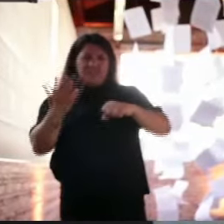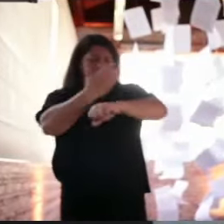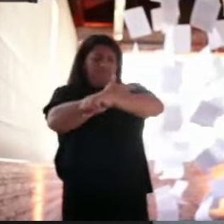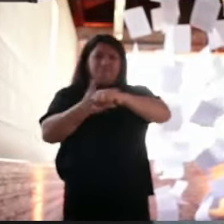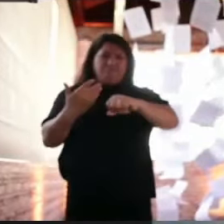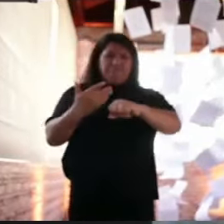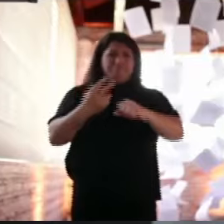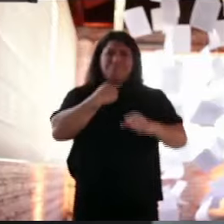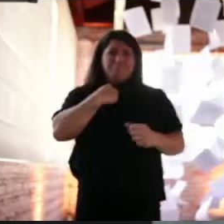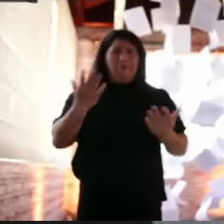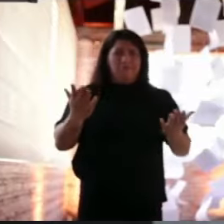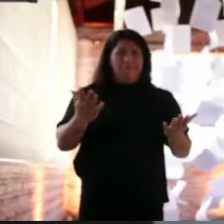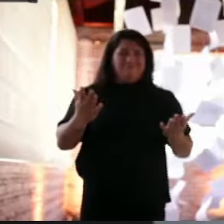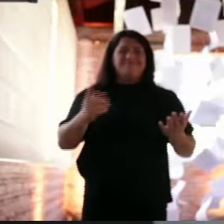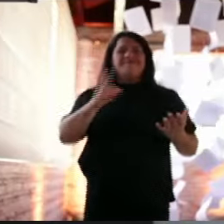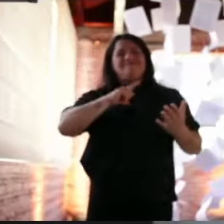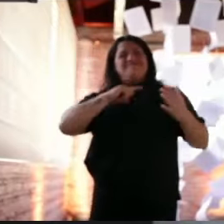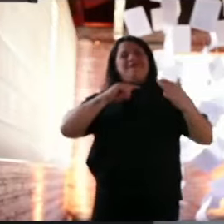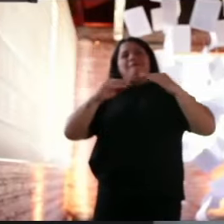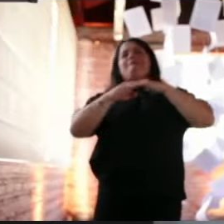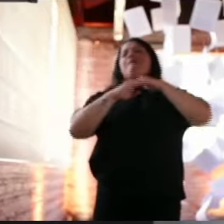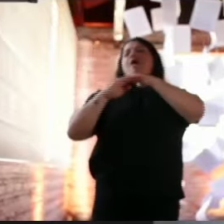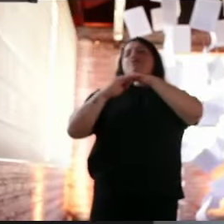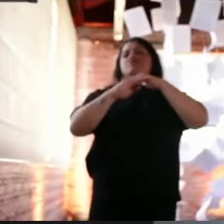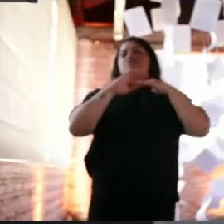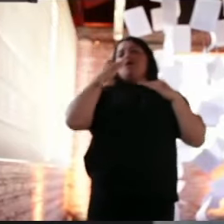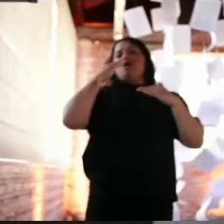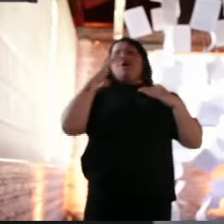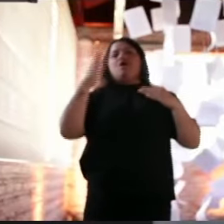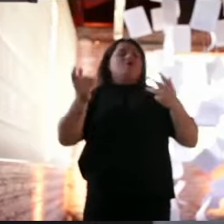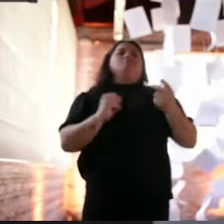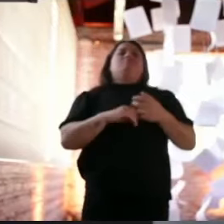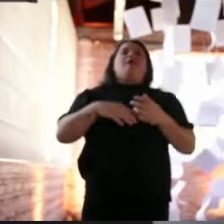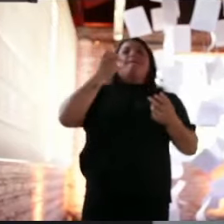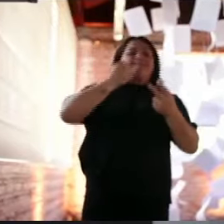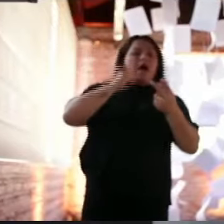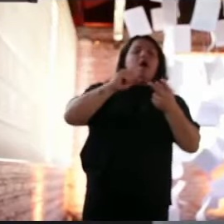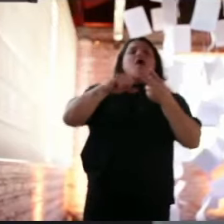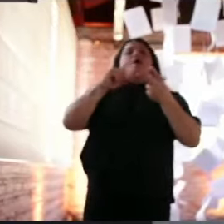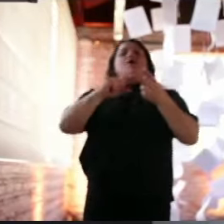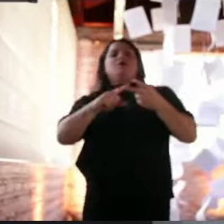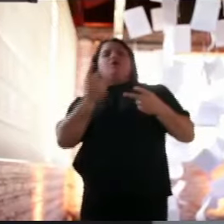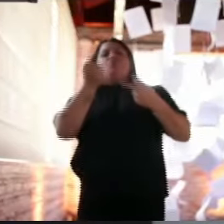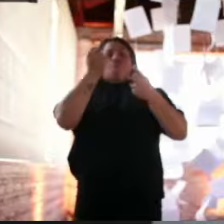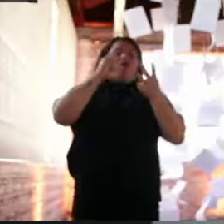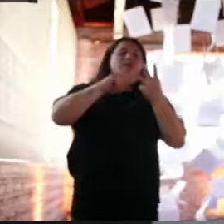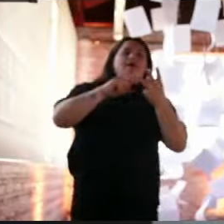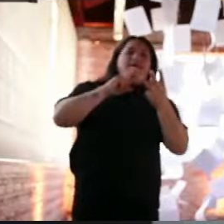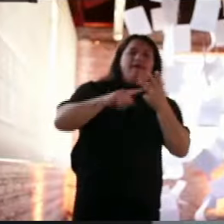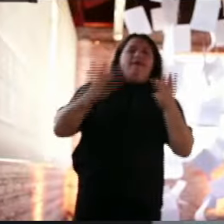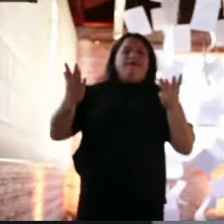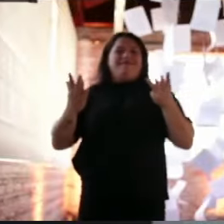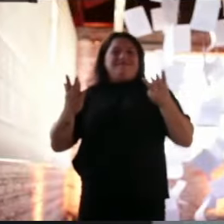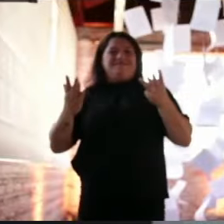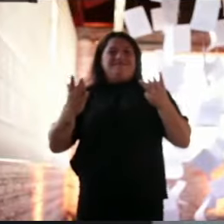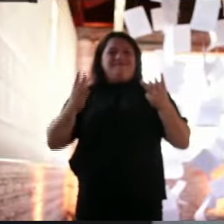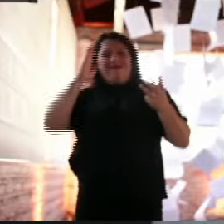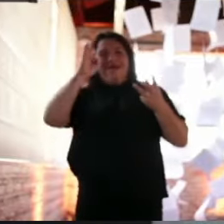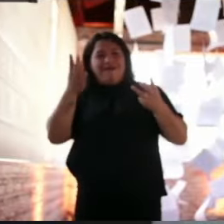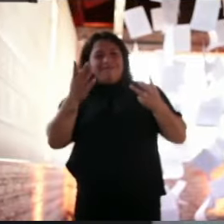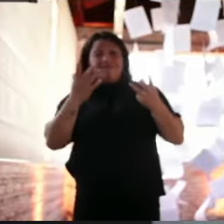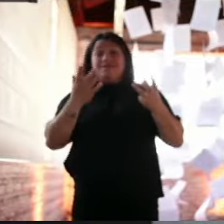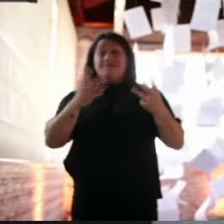um padrão ouro né é transexual Cis Branca classe média alta fim e depois tem